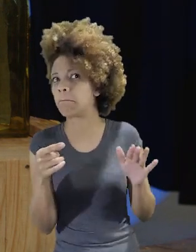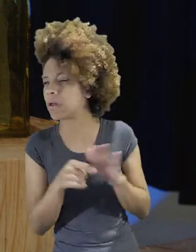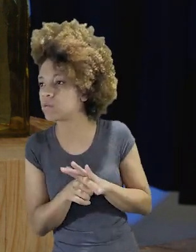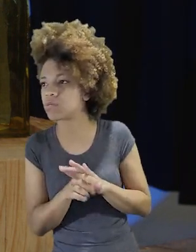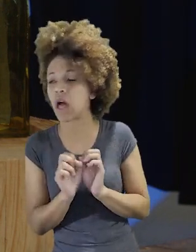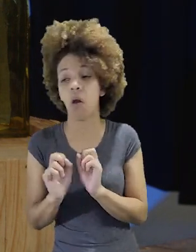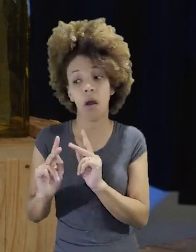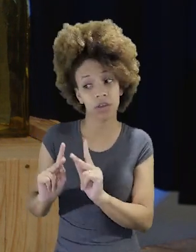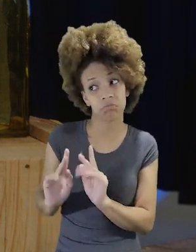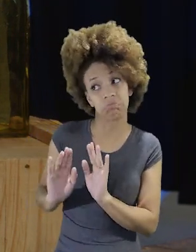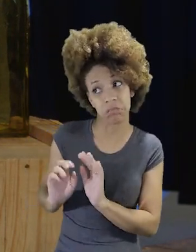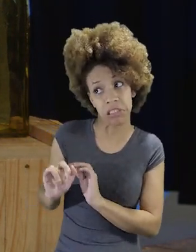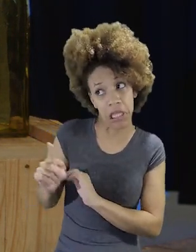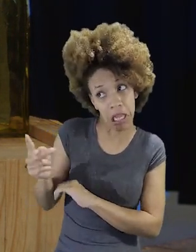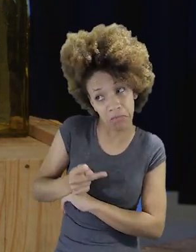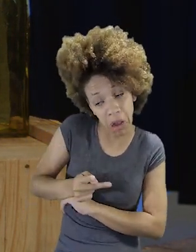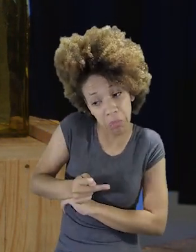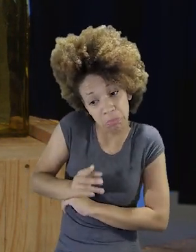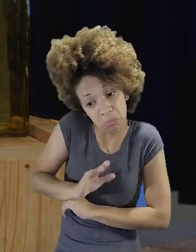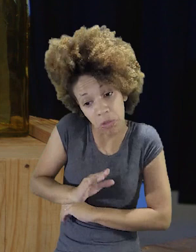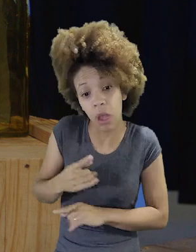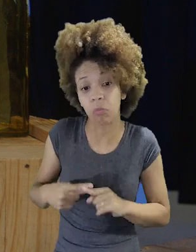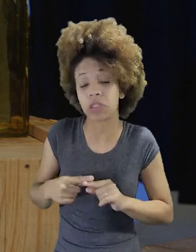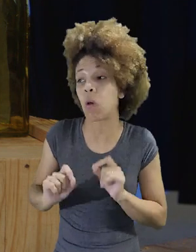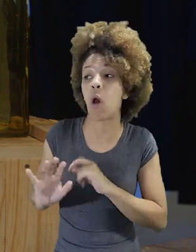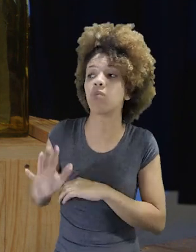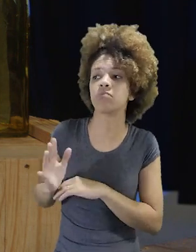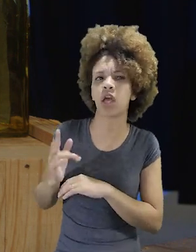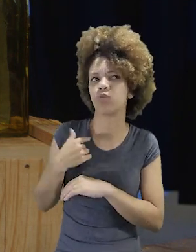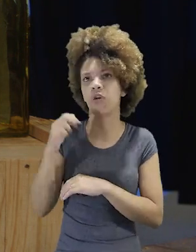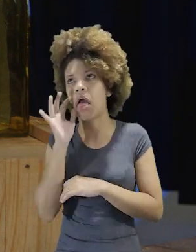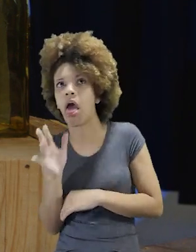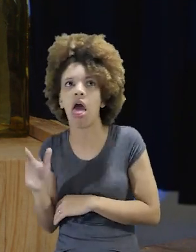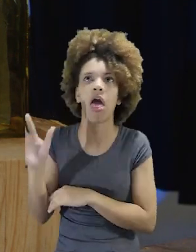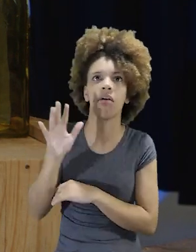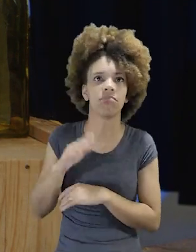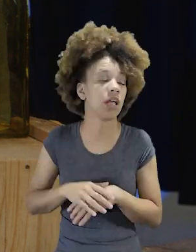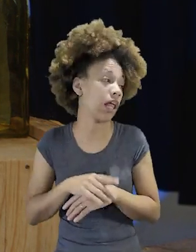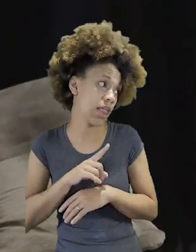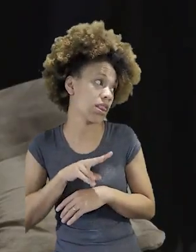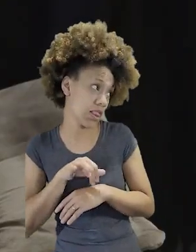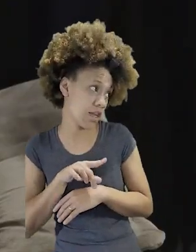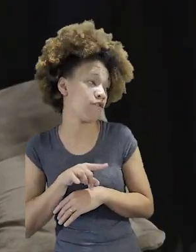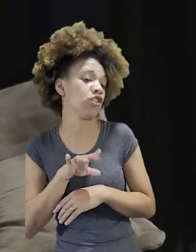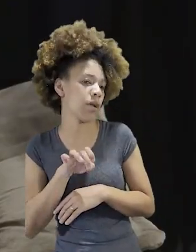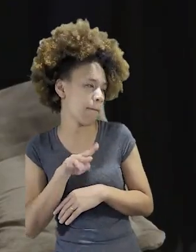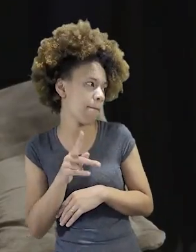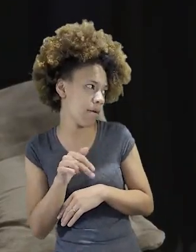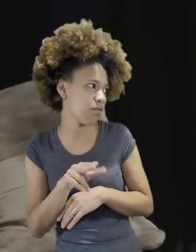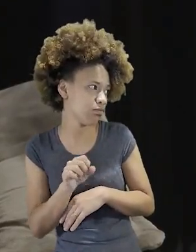de Putz questiona eu falo ok então se ele tá falando isso é que tem alguma coisa eu não tô viajando assim como dele